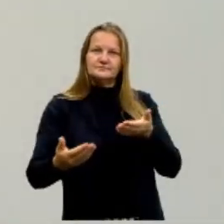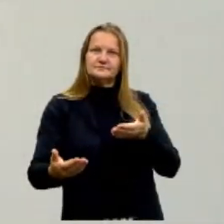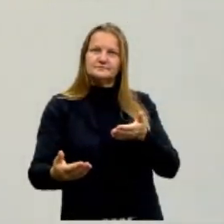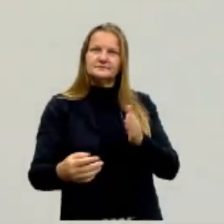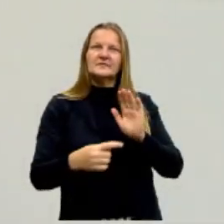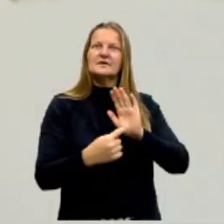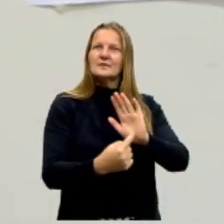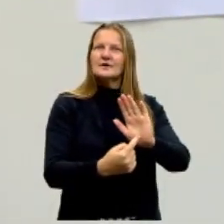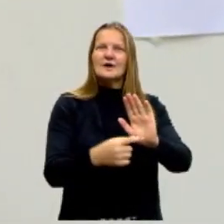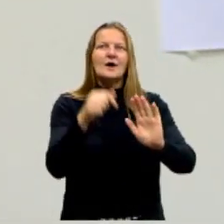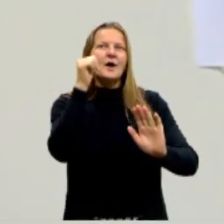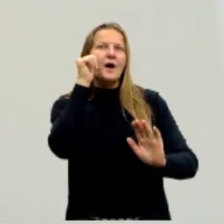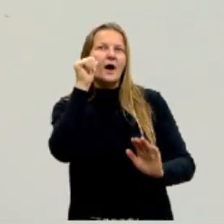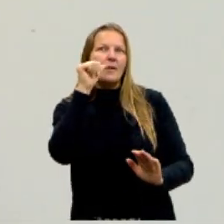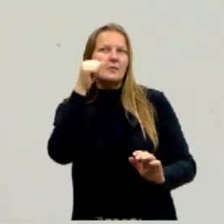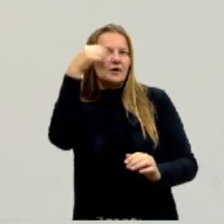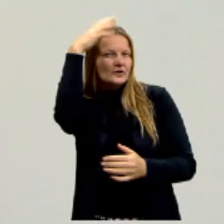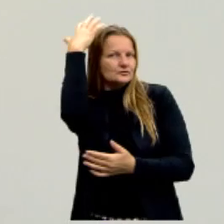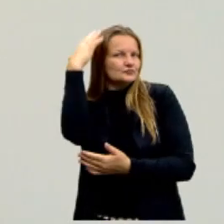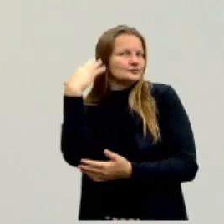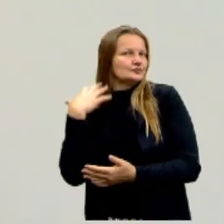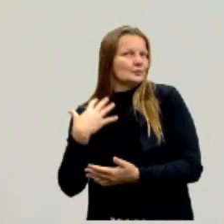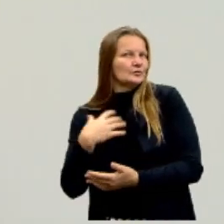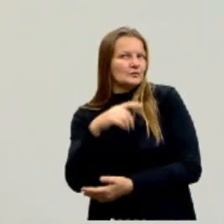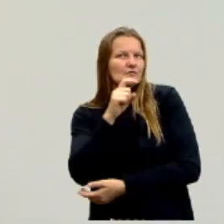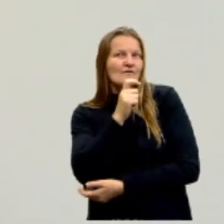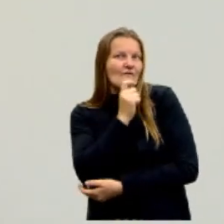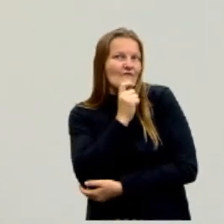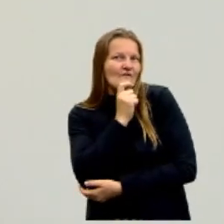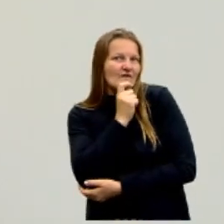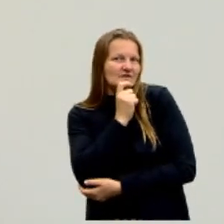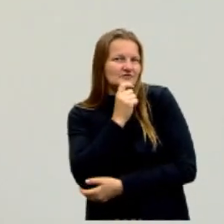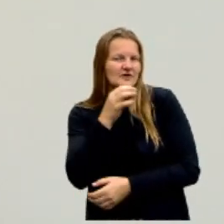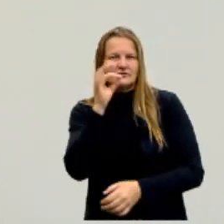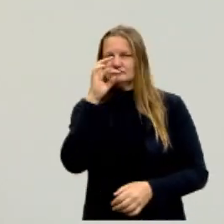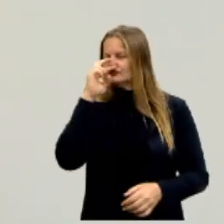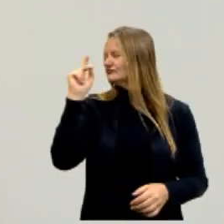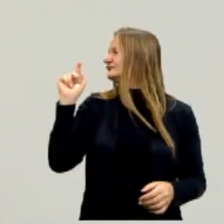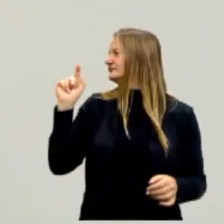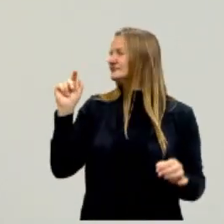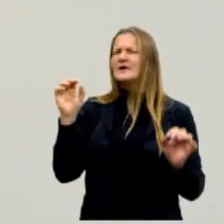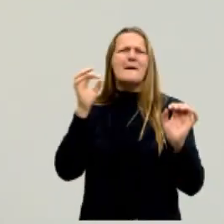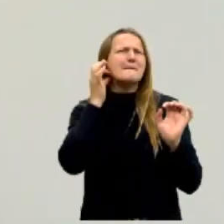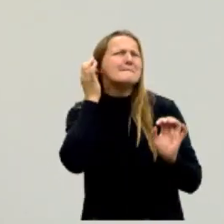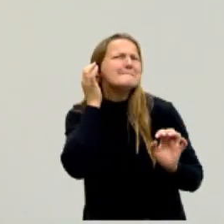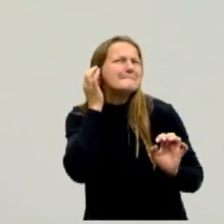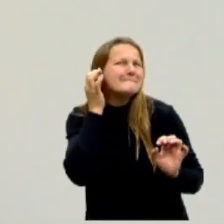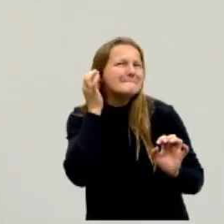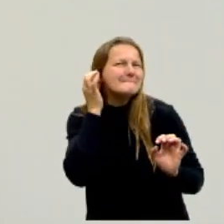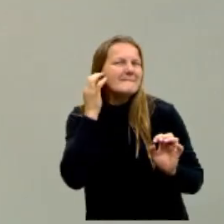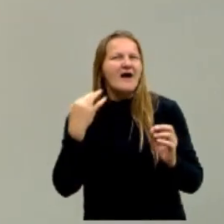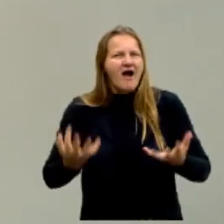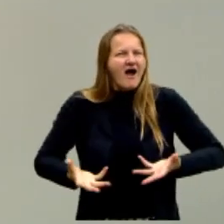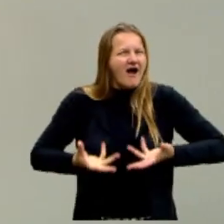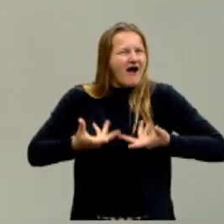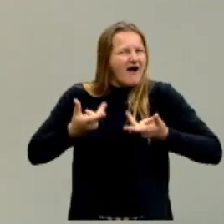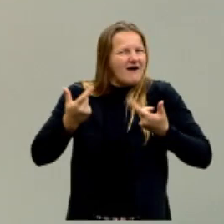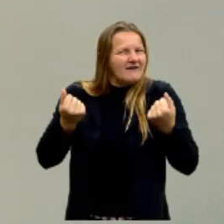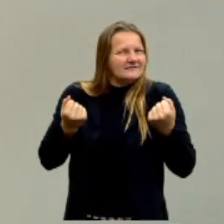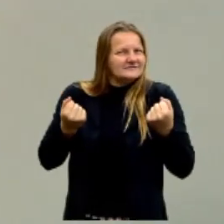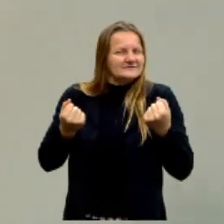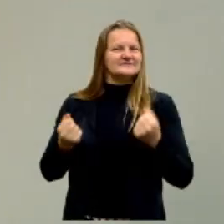a mulher de cabelos verdes não é chique não é maravilhoso essas